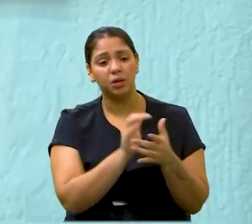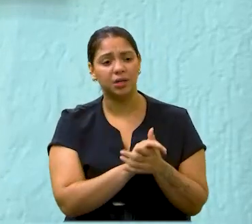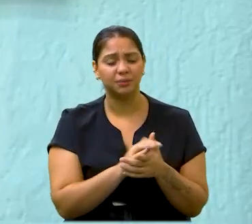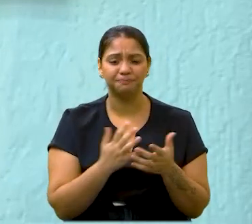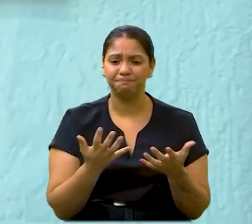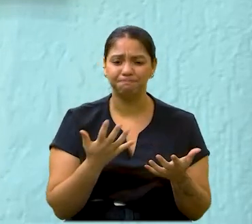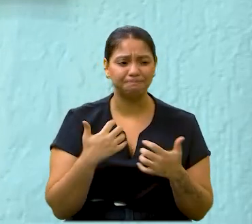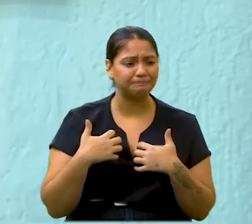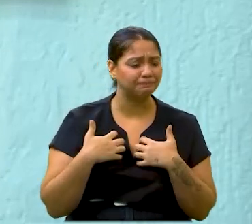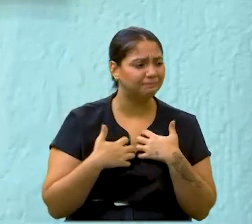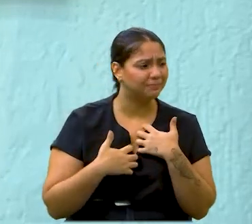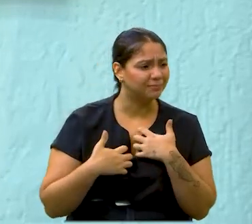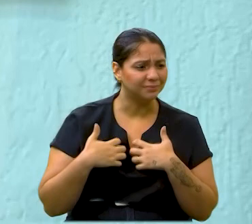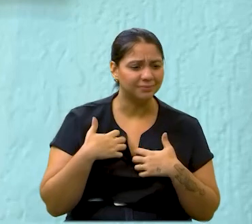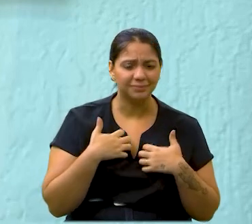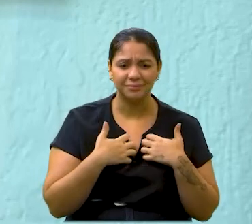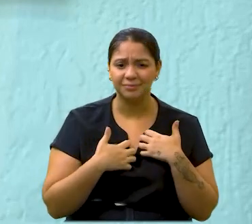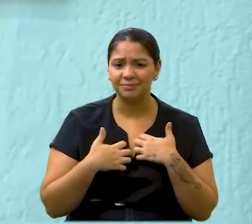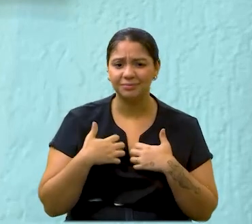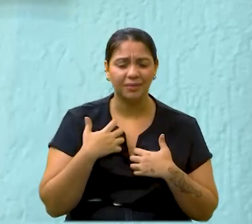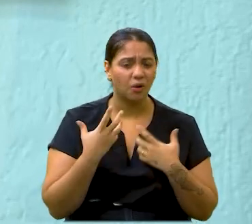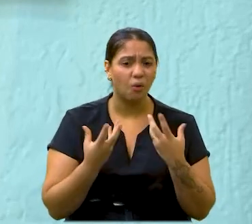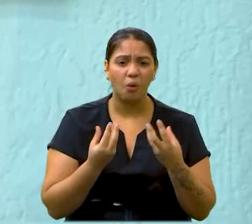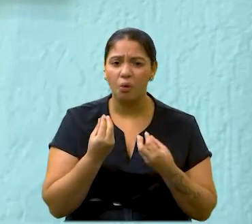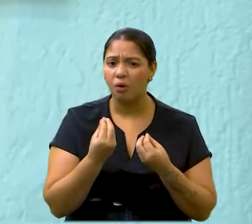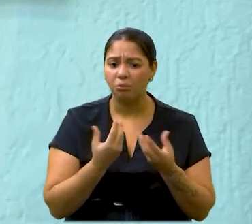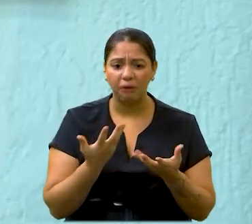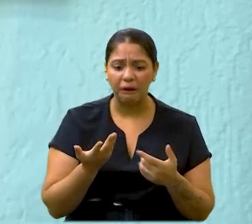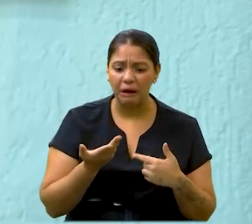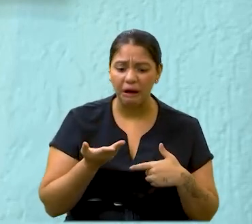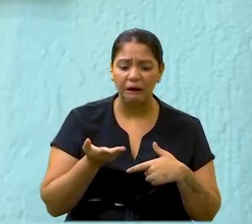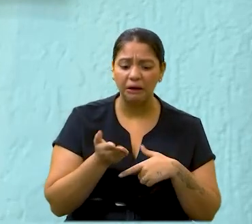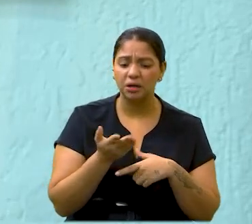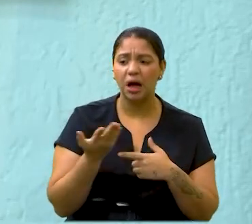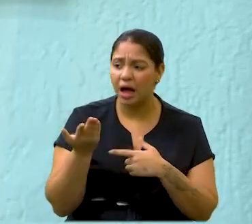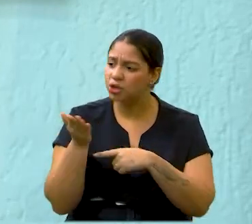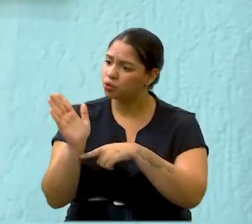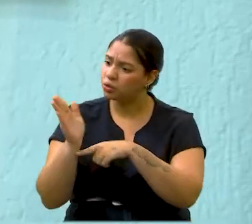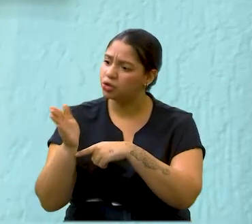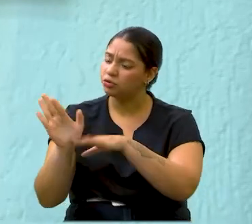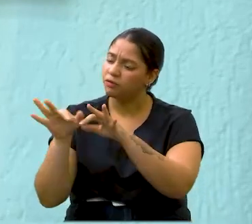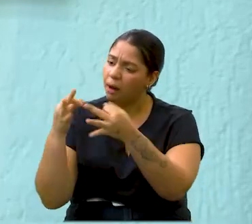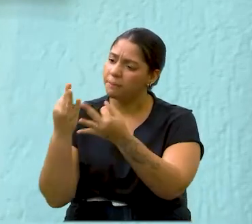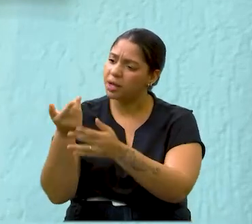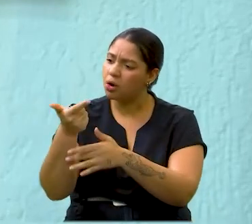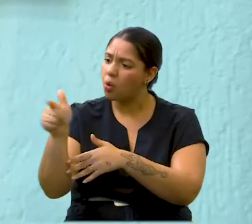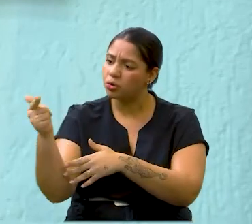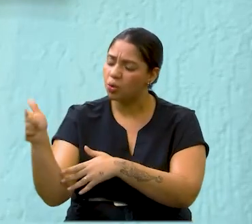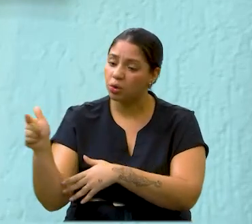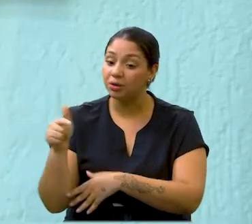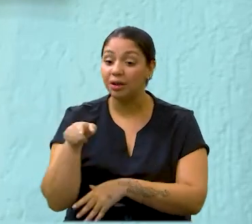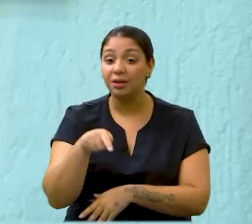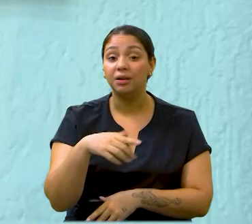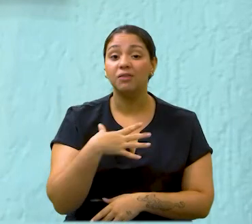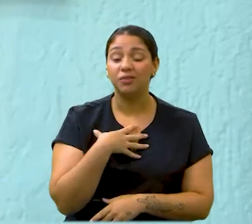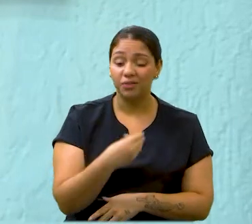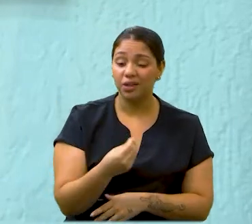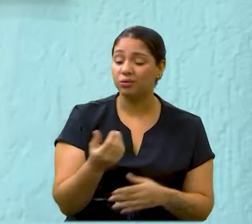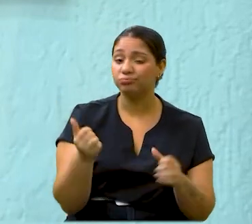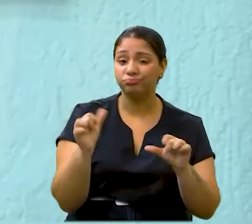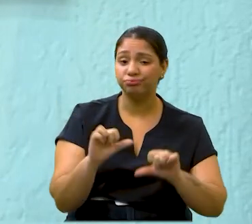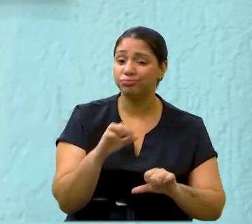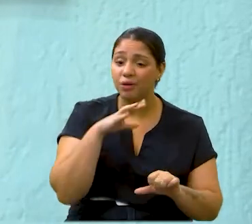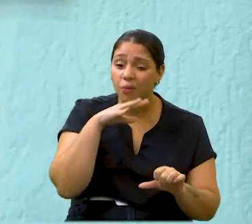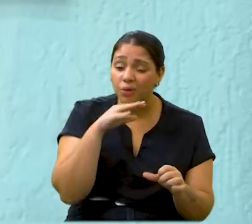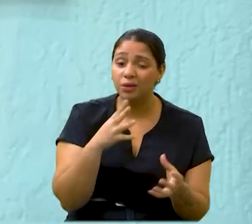muito incomodada, né? Como você simplesmente ajudam outras famílias, ensinam outras pessoas e o nosso filho aqui não indo bem,